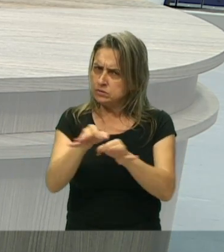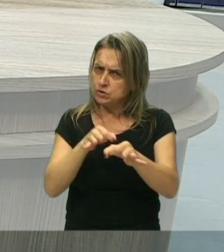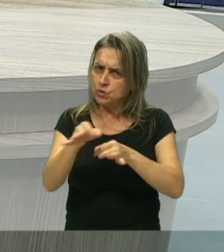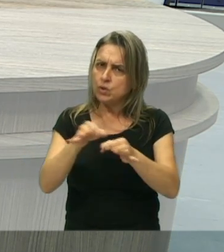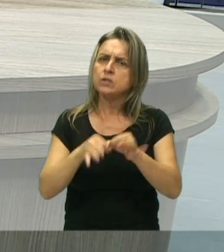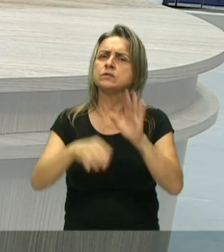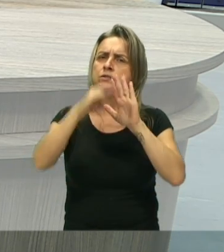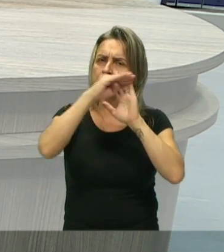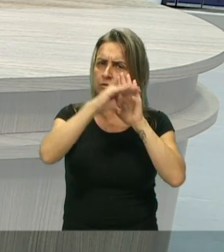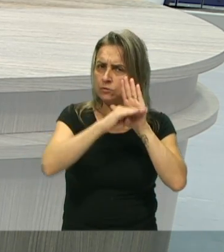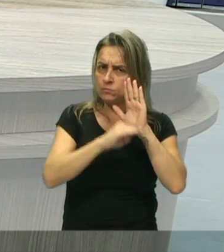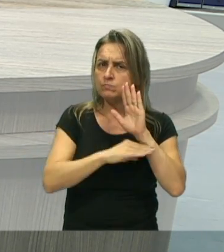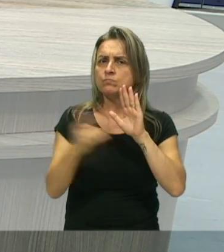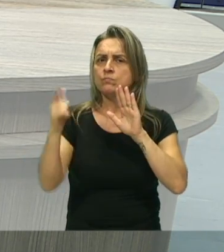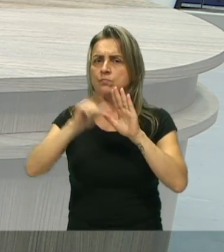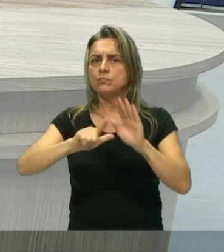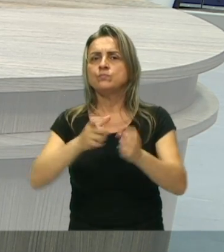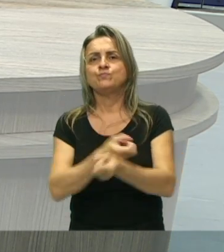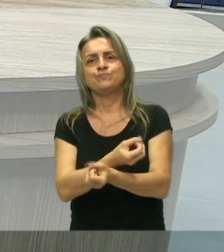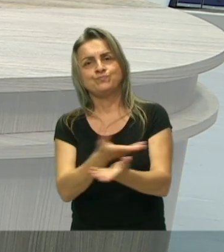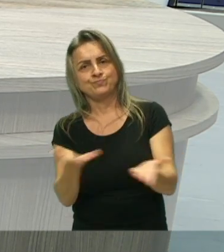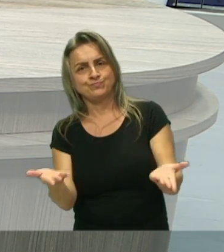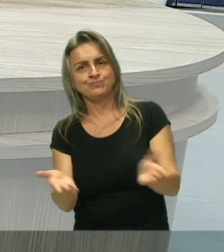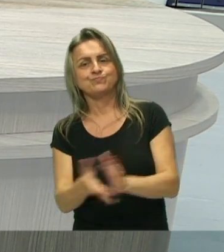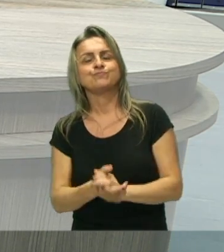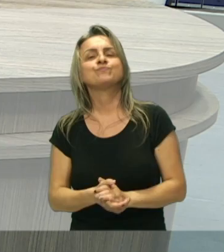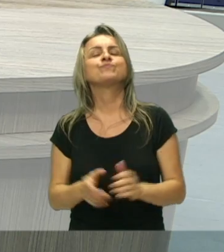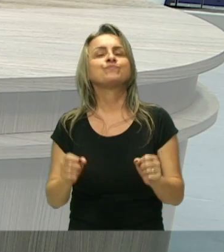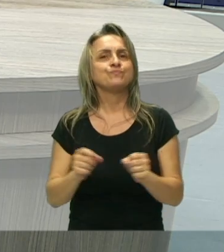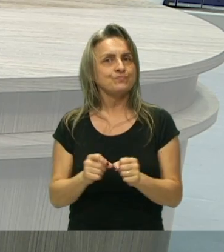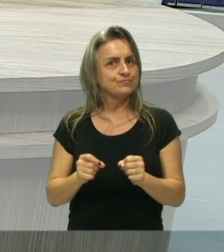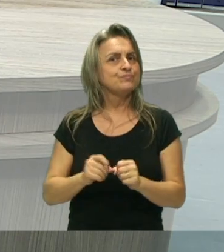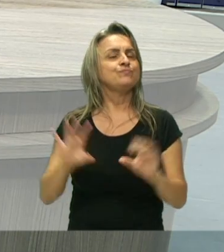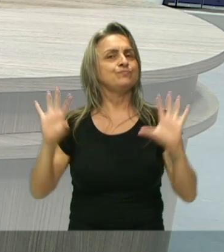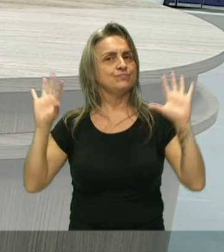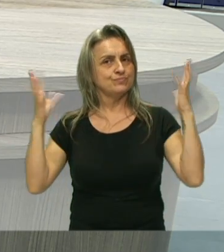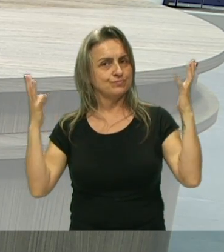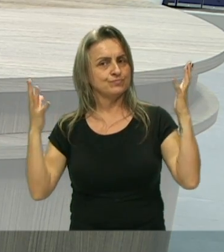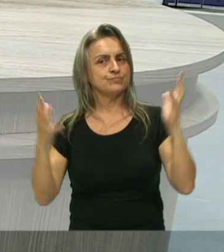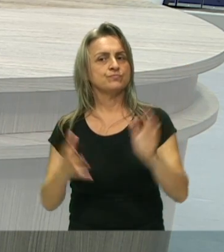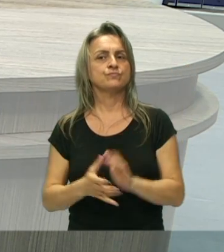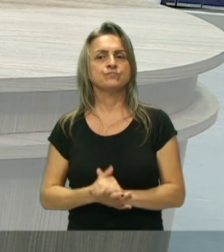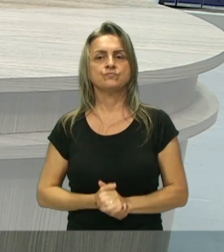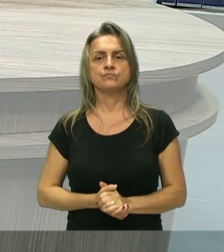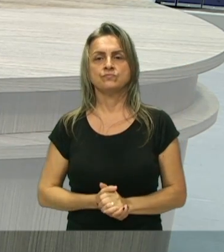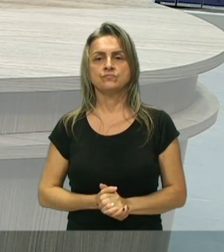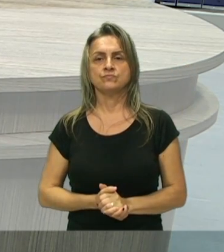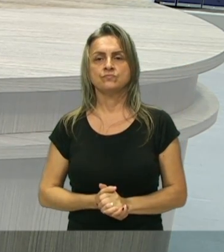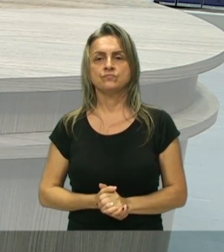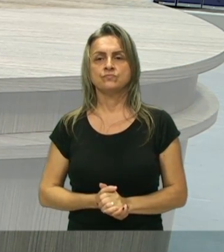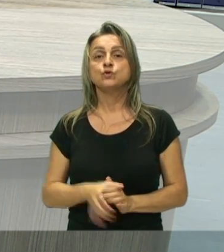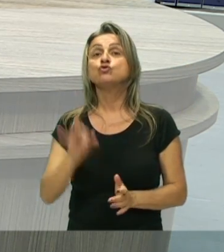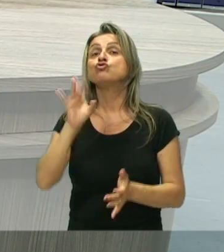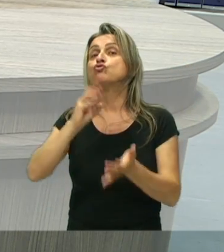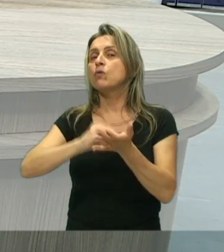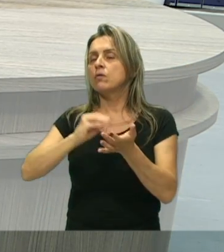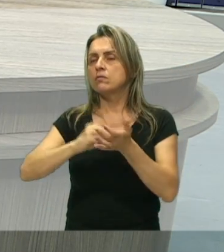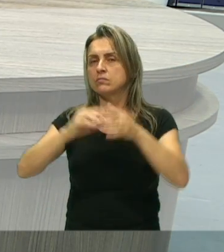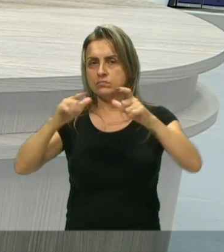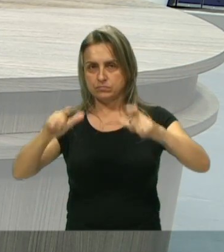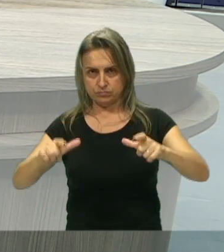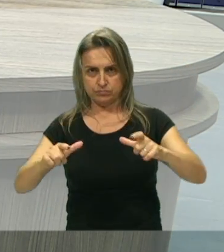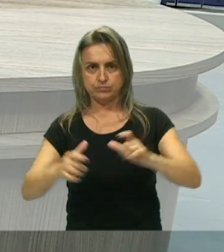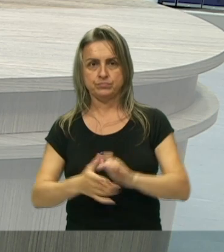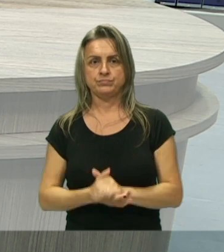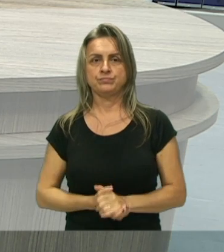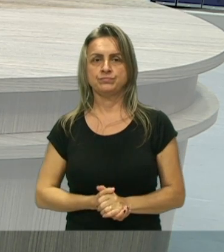articulando tudo para realizar o evento. Ou seja, não temos ainda o local. o local.